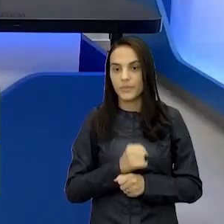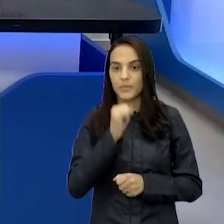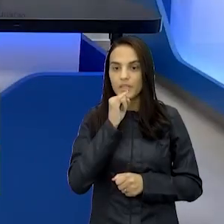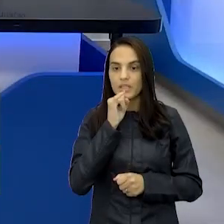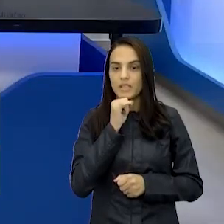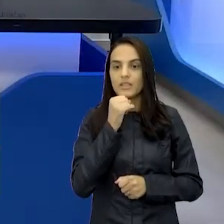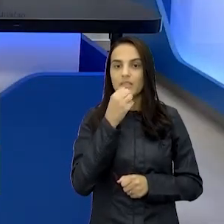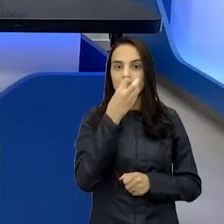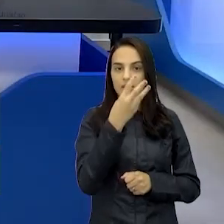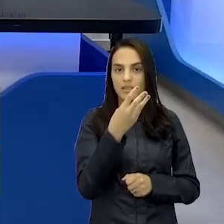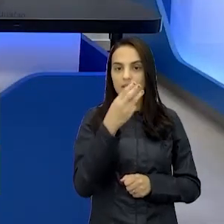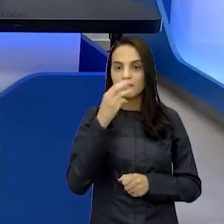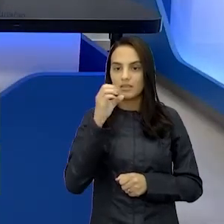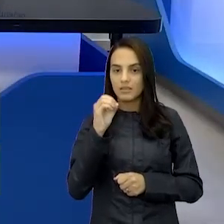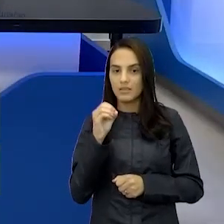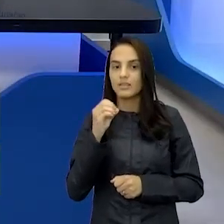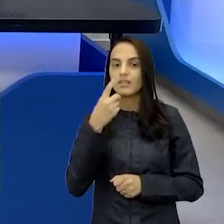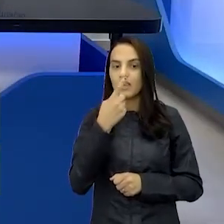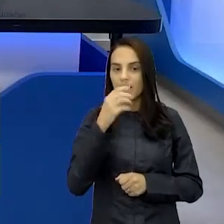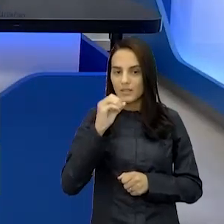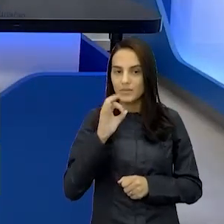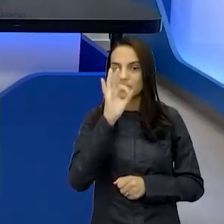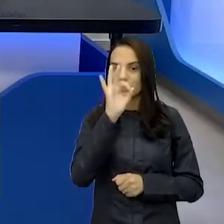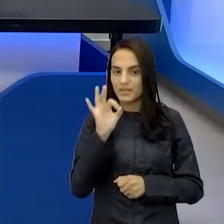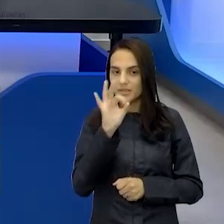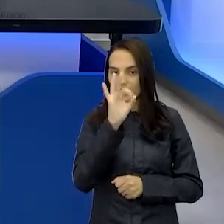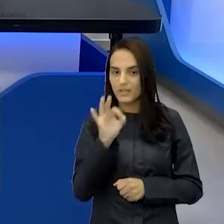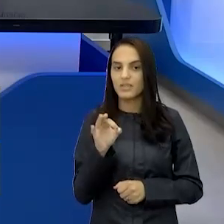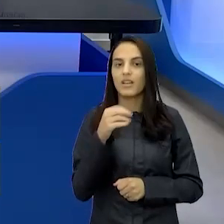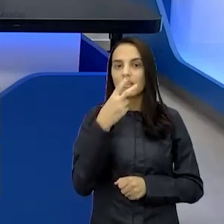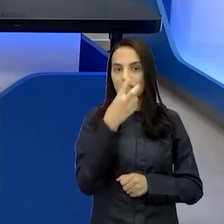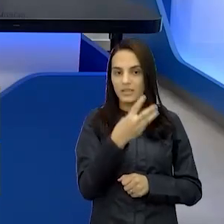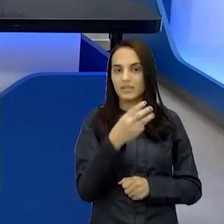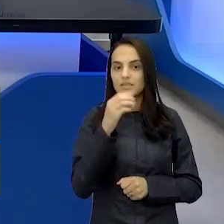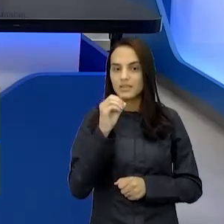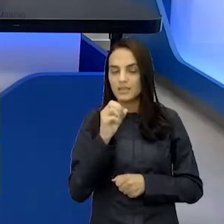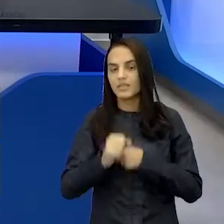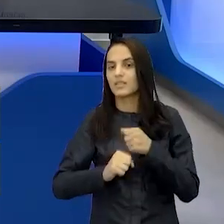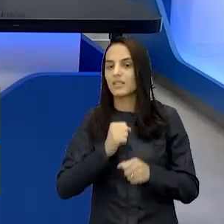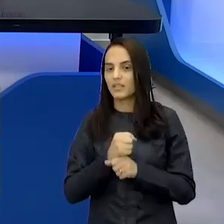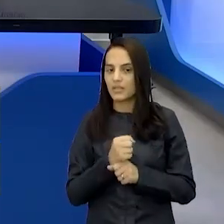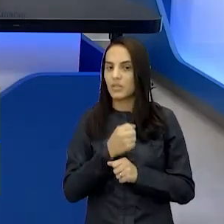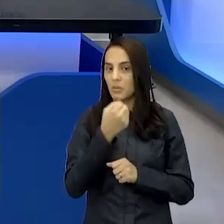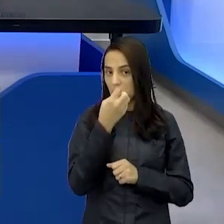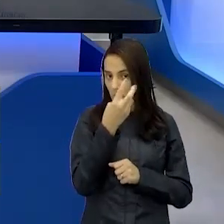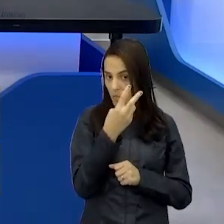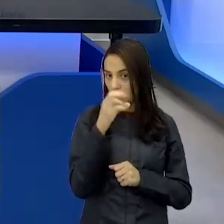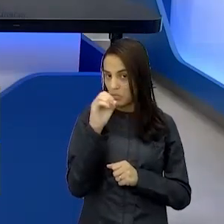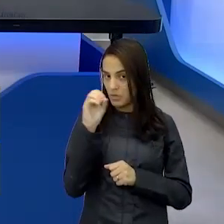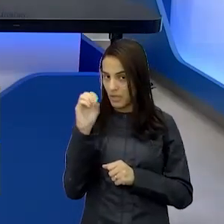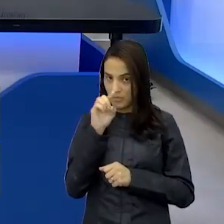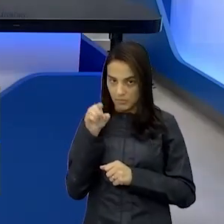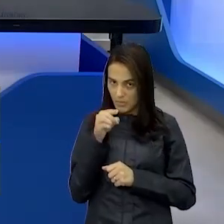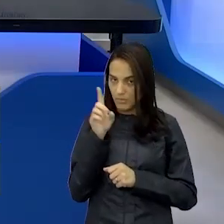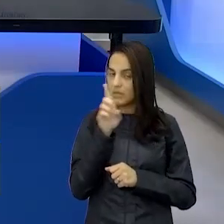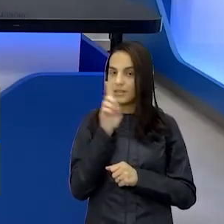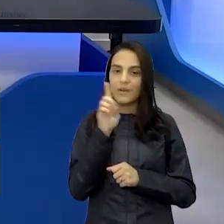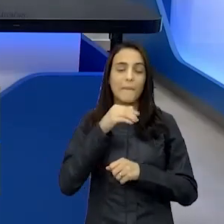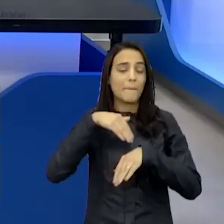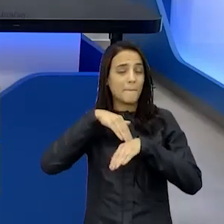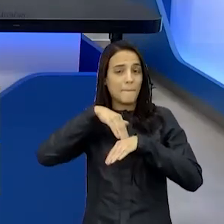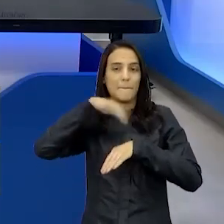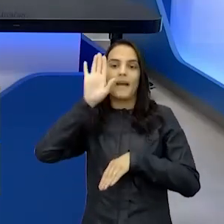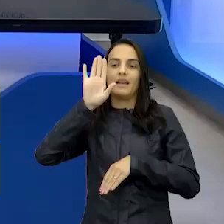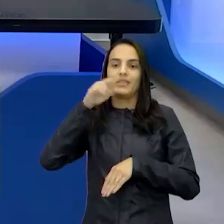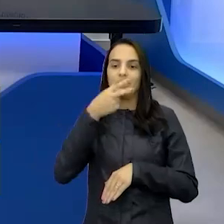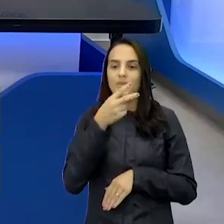anos, esses 10% no decorrer desses 30 anos. Exatamente. Então é óbvio que ele não vai pagar 200 mil. Ele vai pagar muito mais. Muito mais